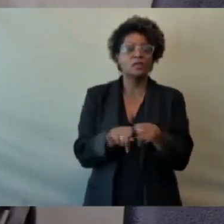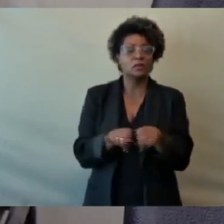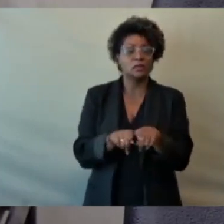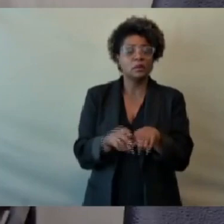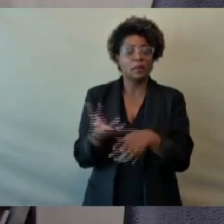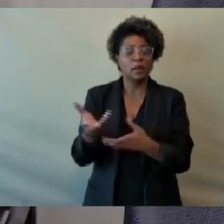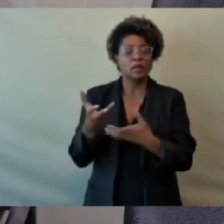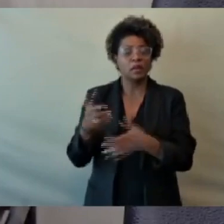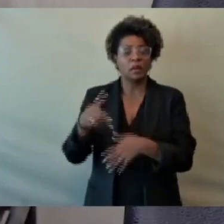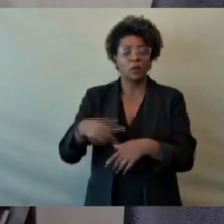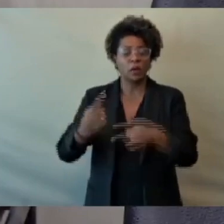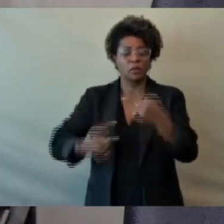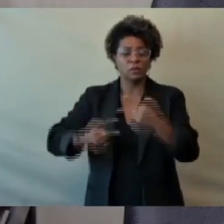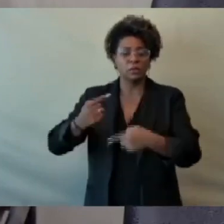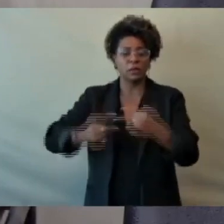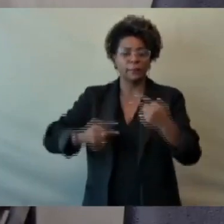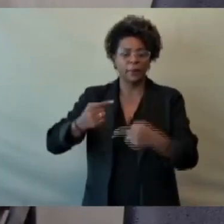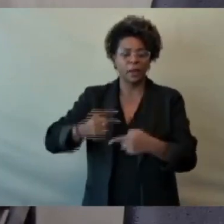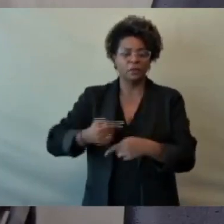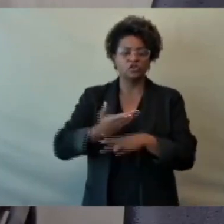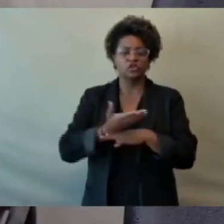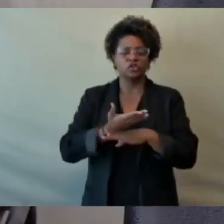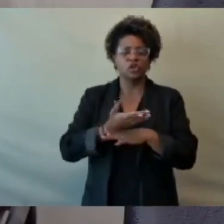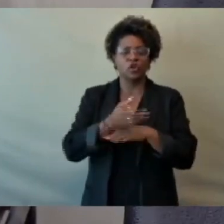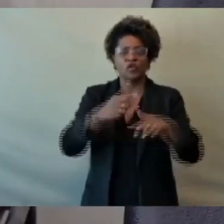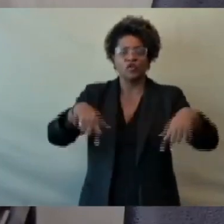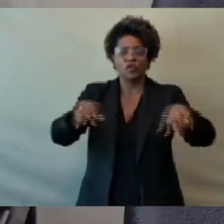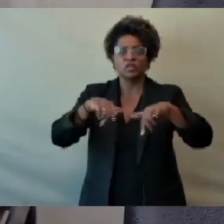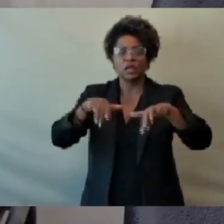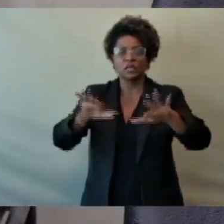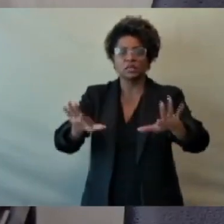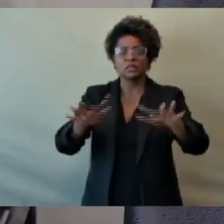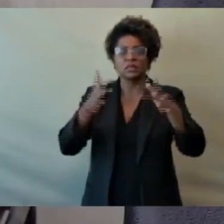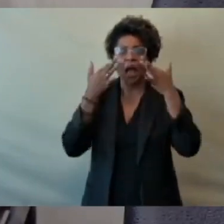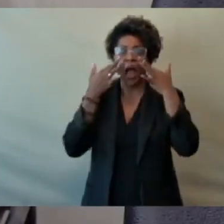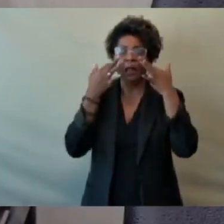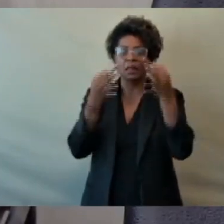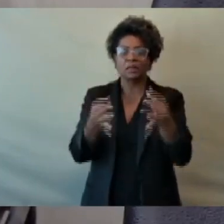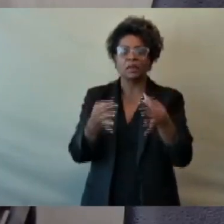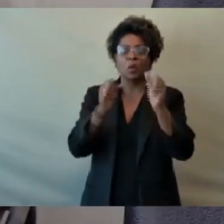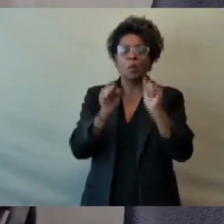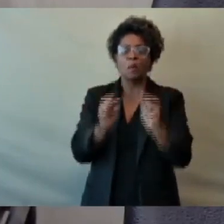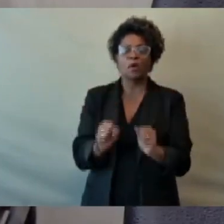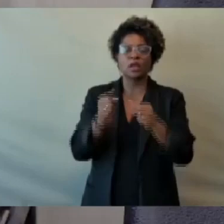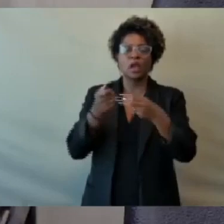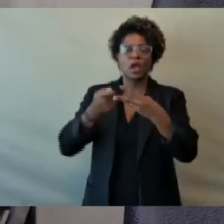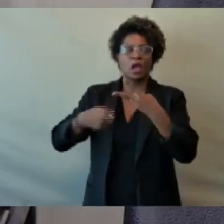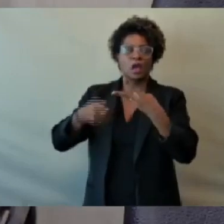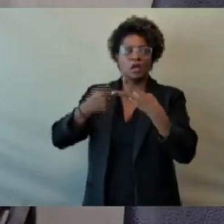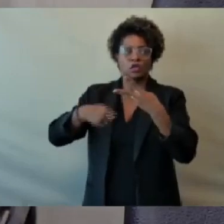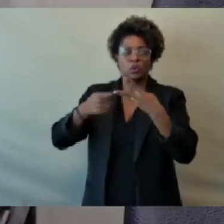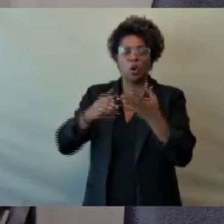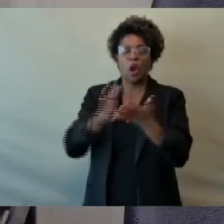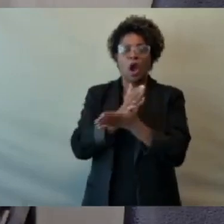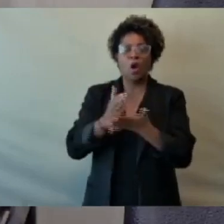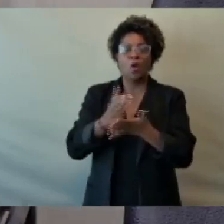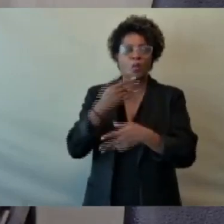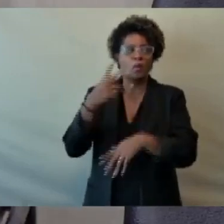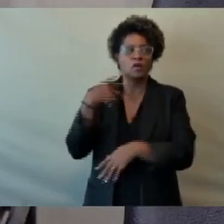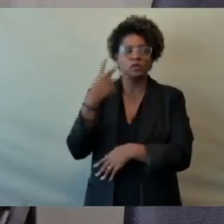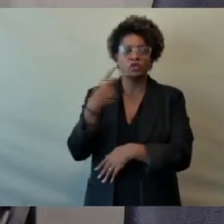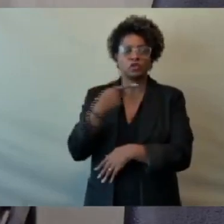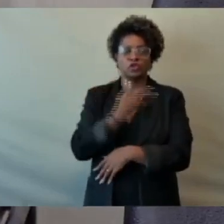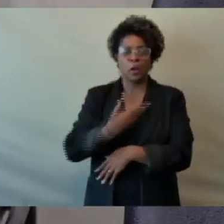que chamasse a atenção do Poder Executivo para algumas políticas públicas que talvez sejam importantes implantar